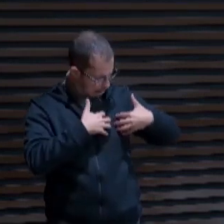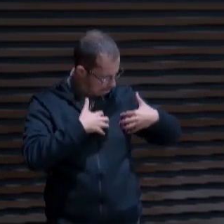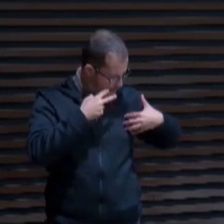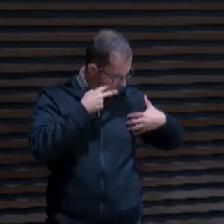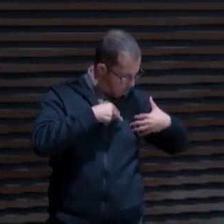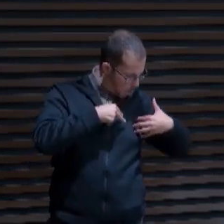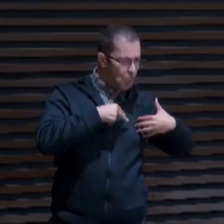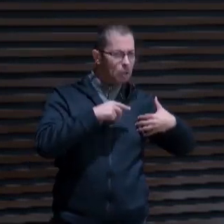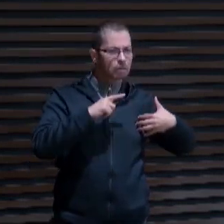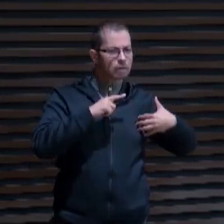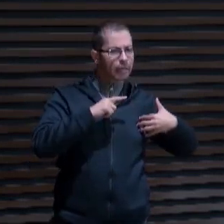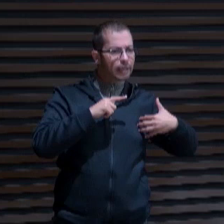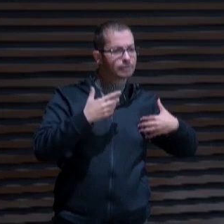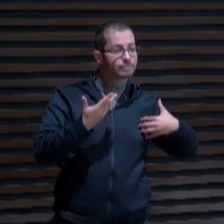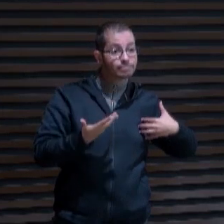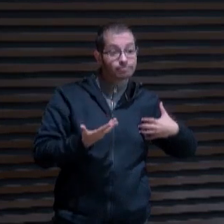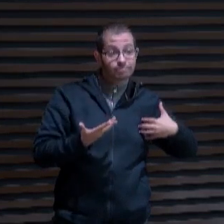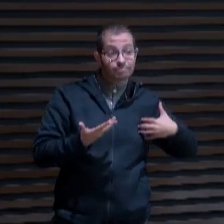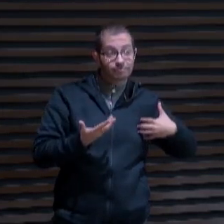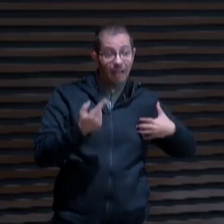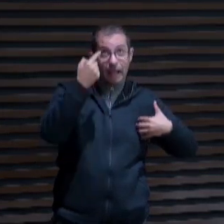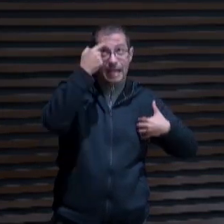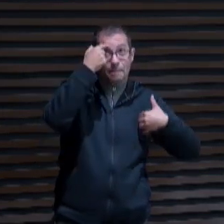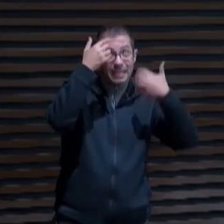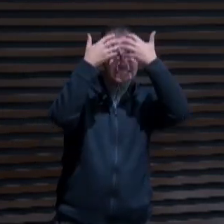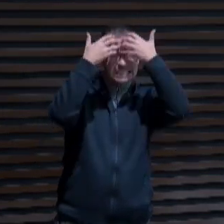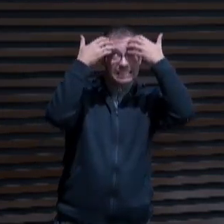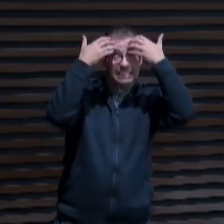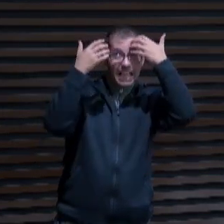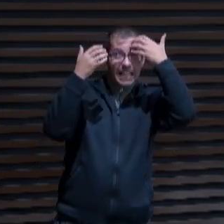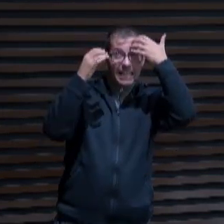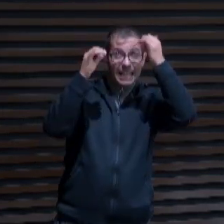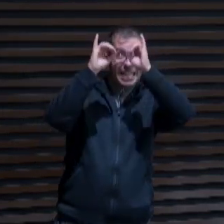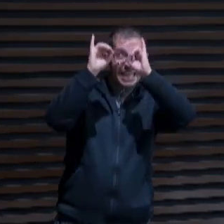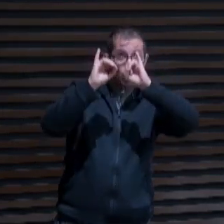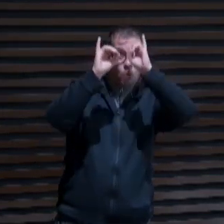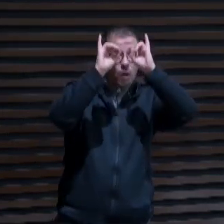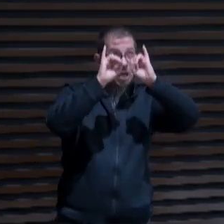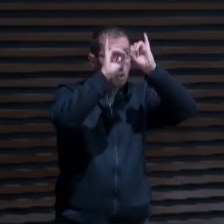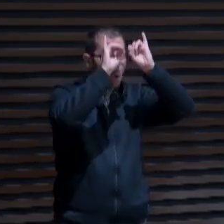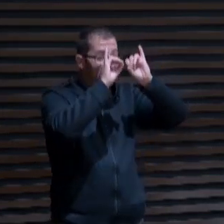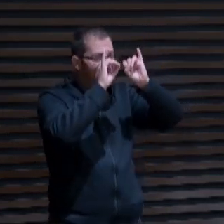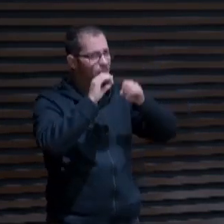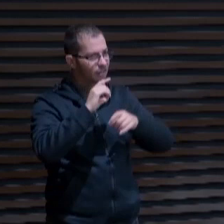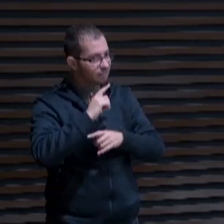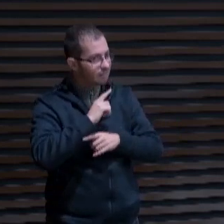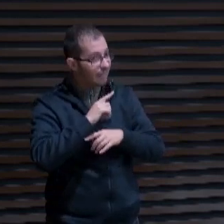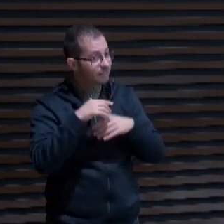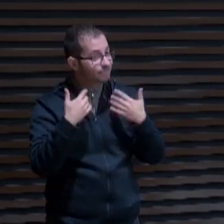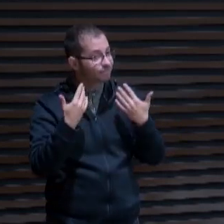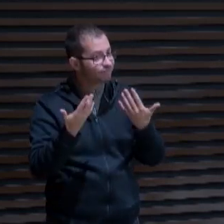a adoração, se esse relacionamento que o Senhor quer conosco é integral para Ele, se